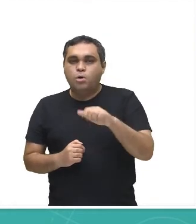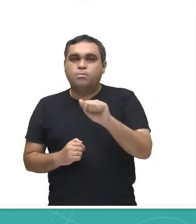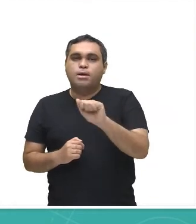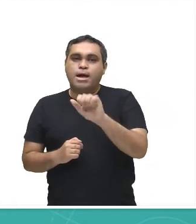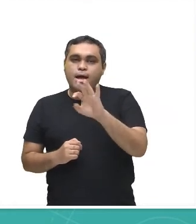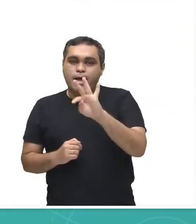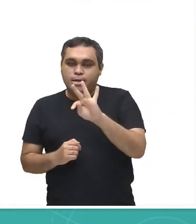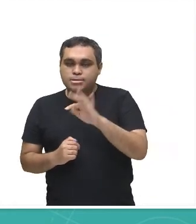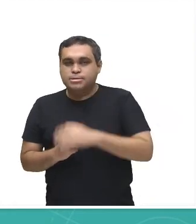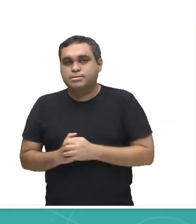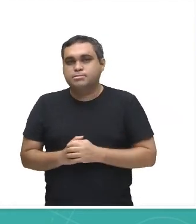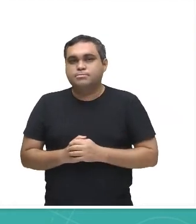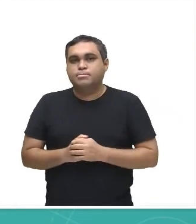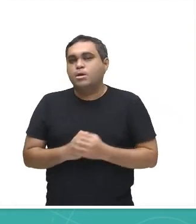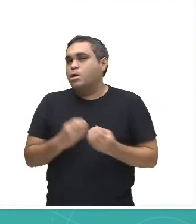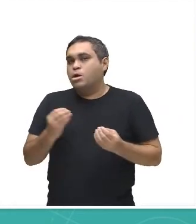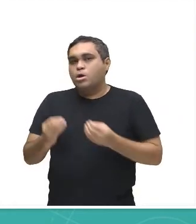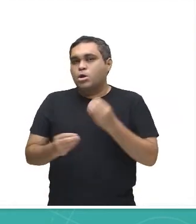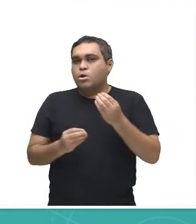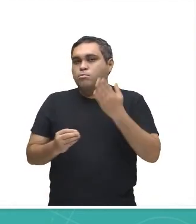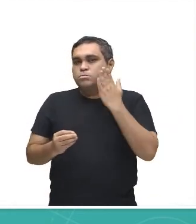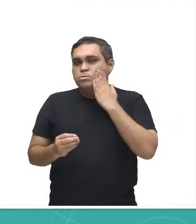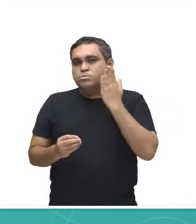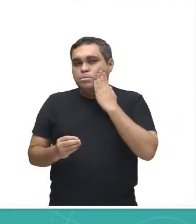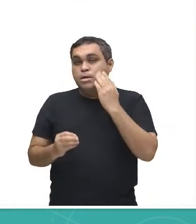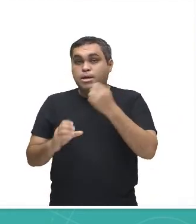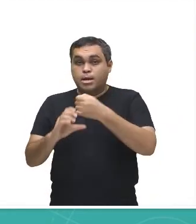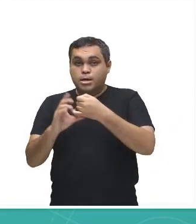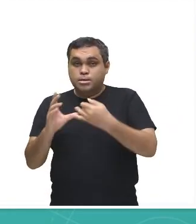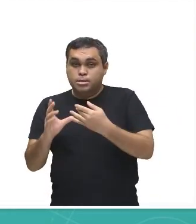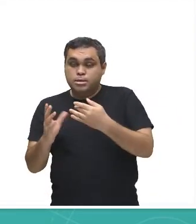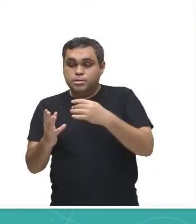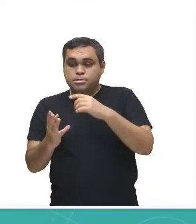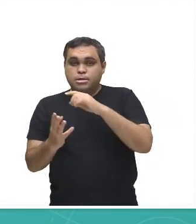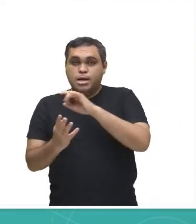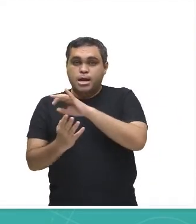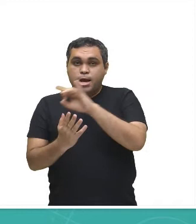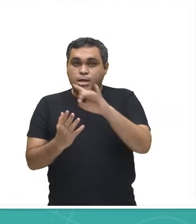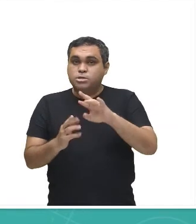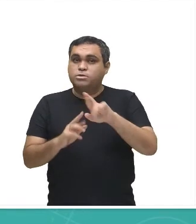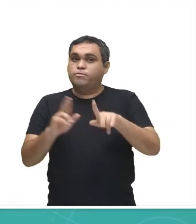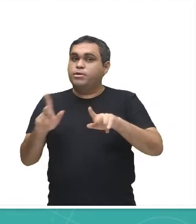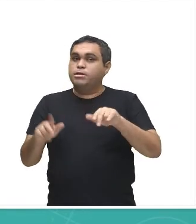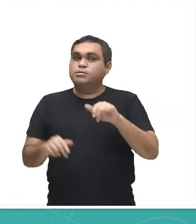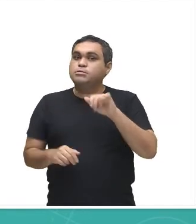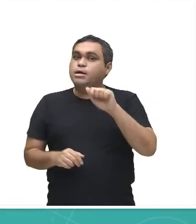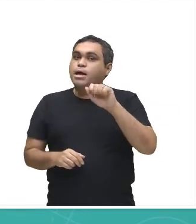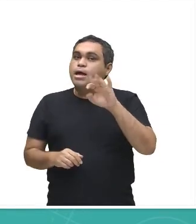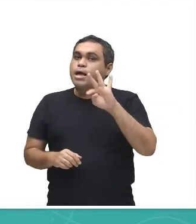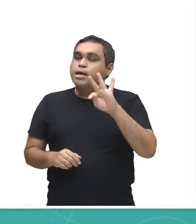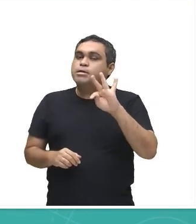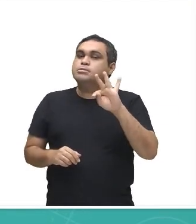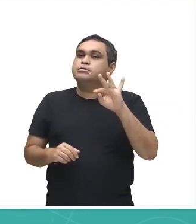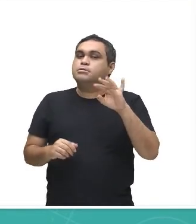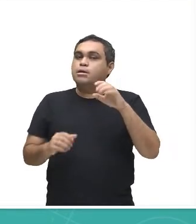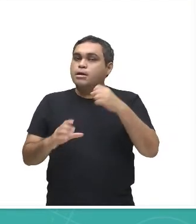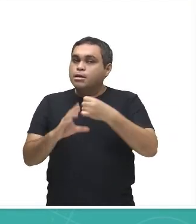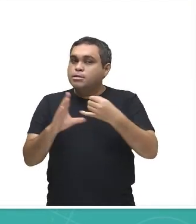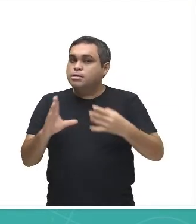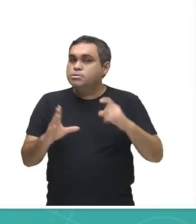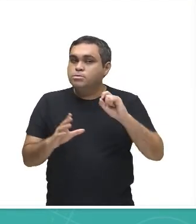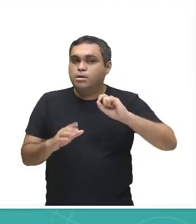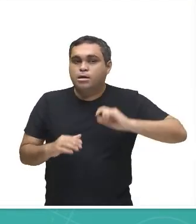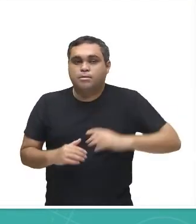delas pelas características. E as características aqui da preposition at são essas aqui. É lógico que tem